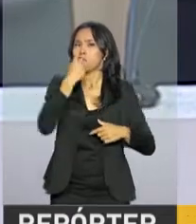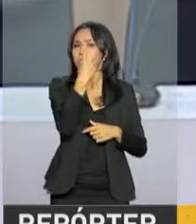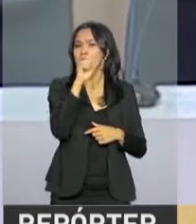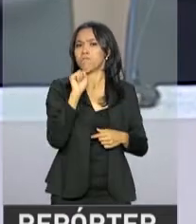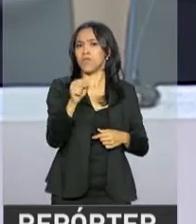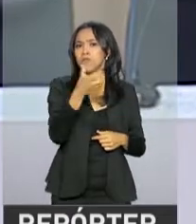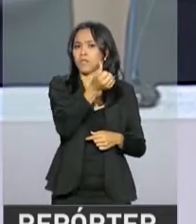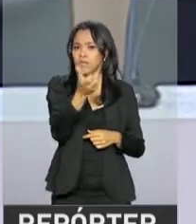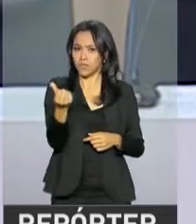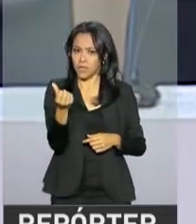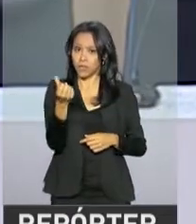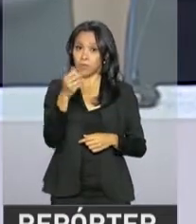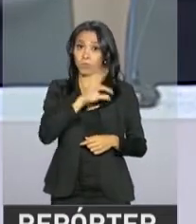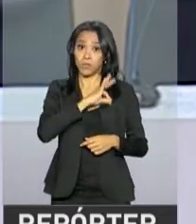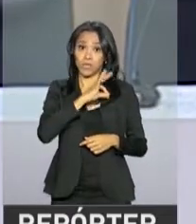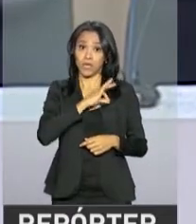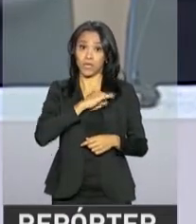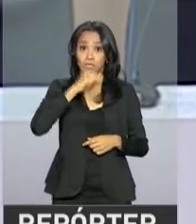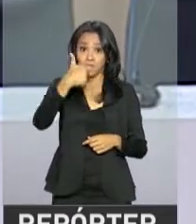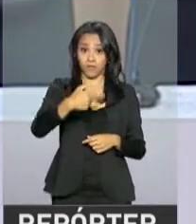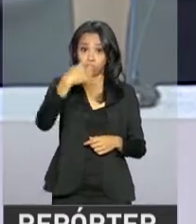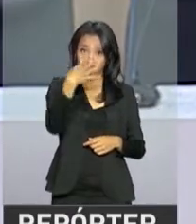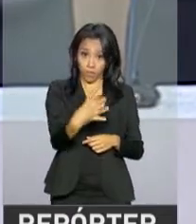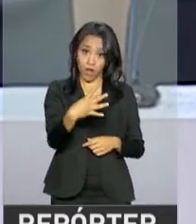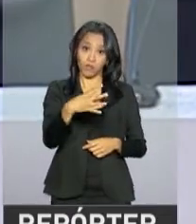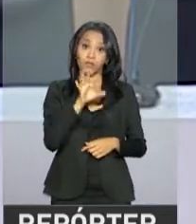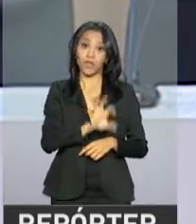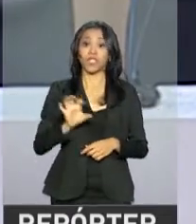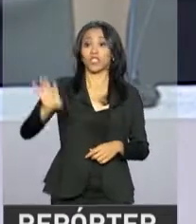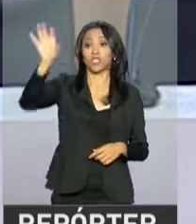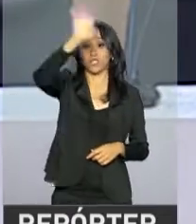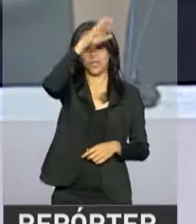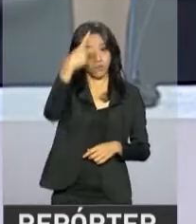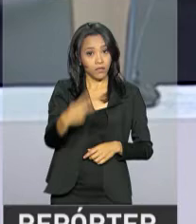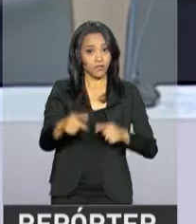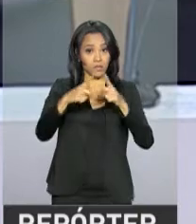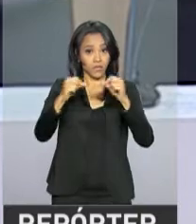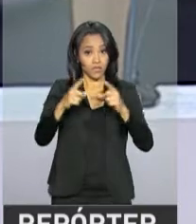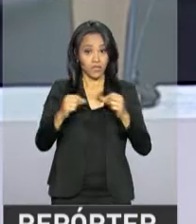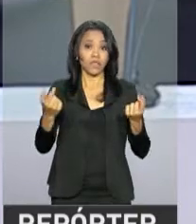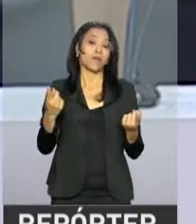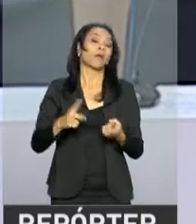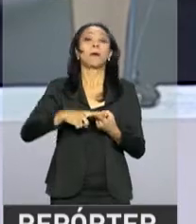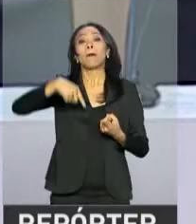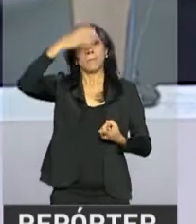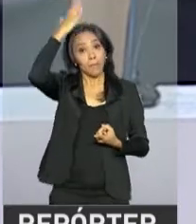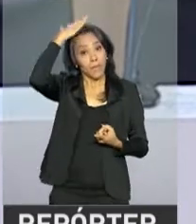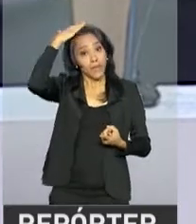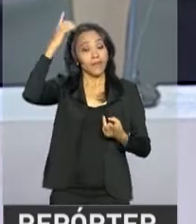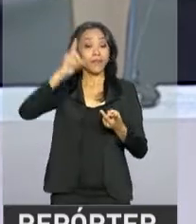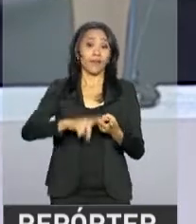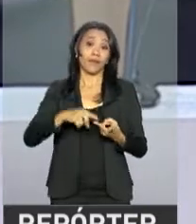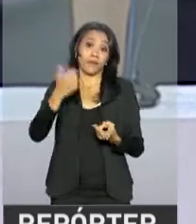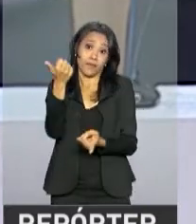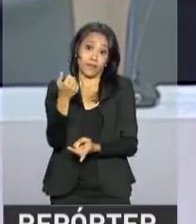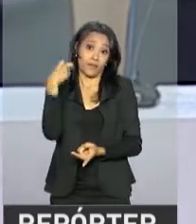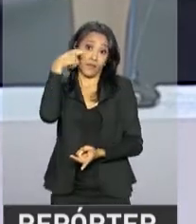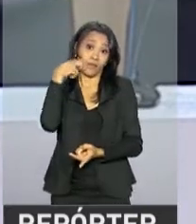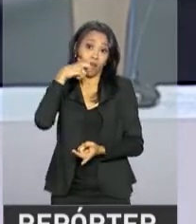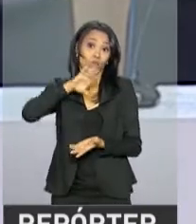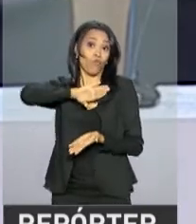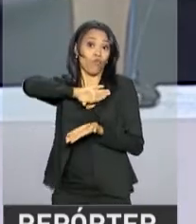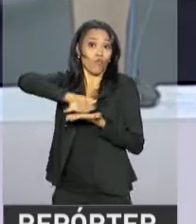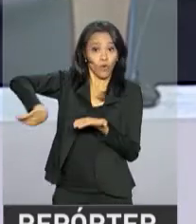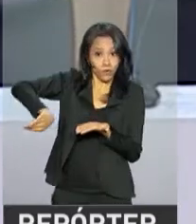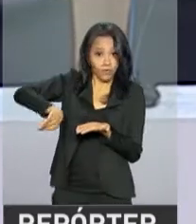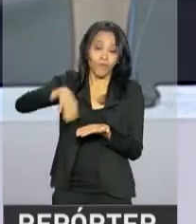policiais em 24 estados e no Distrito Federal. Apenas Paraná e Rio Grande do Norte estão fora da operação. Os alvos